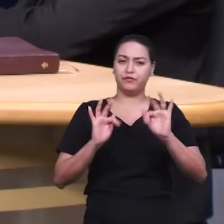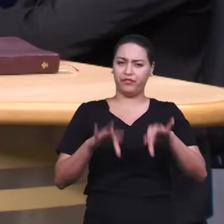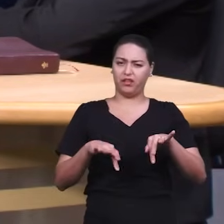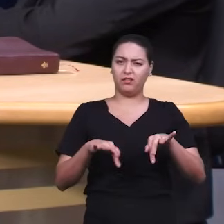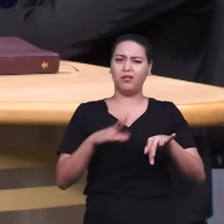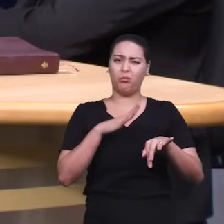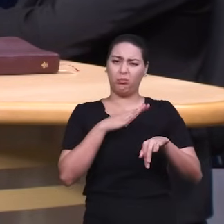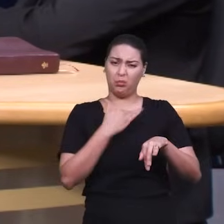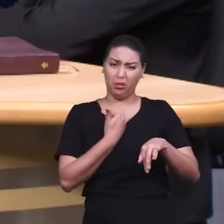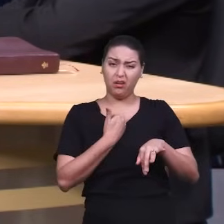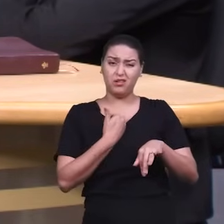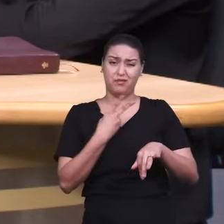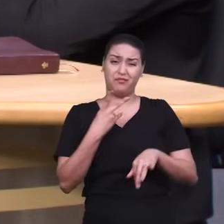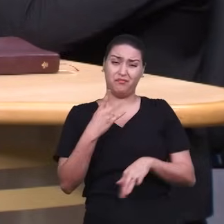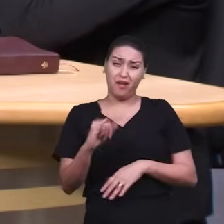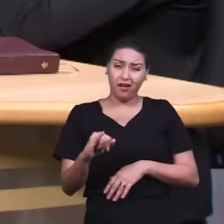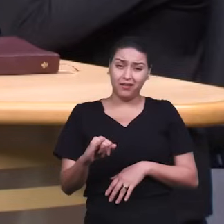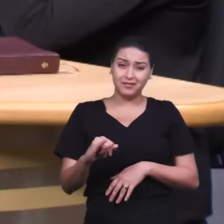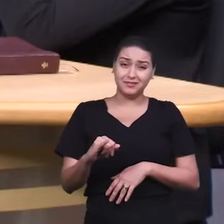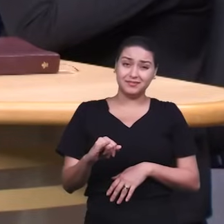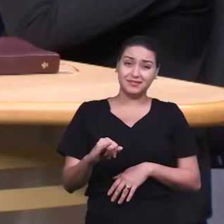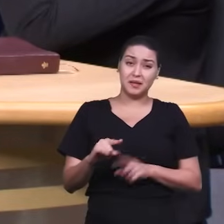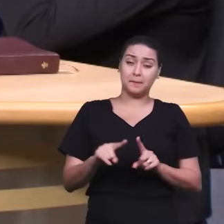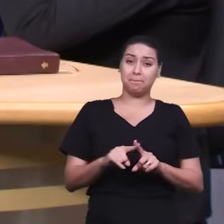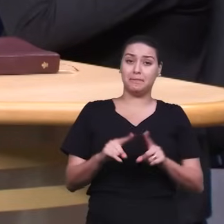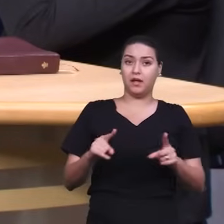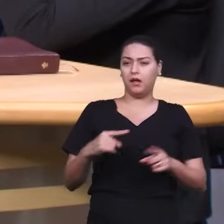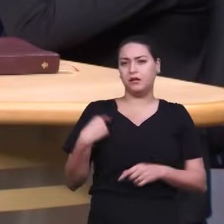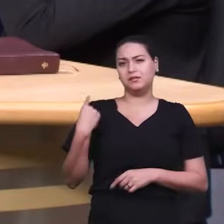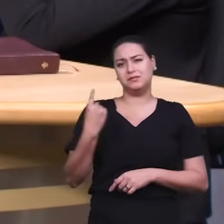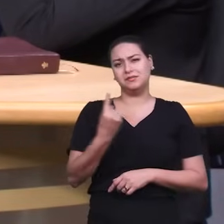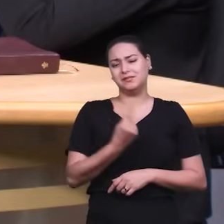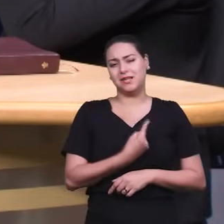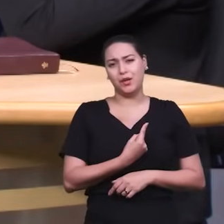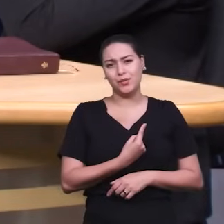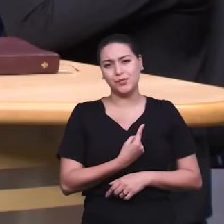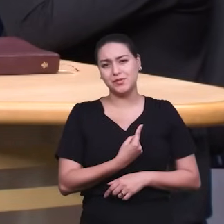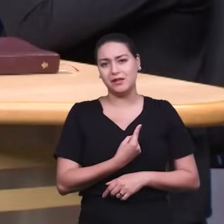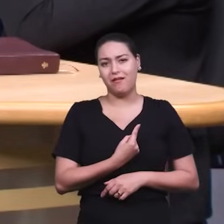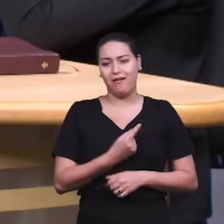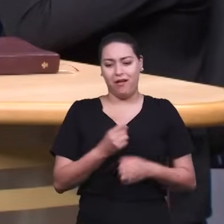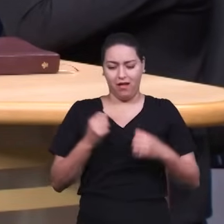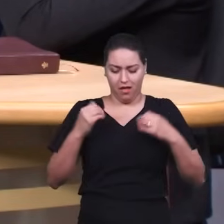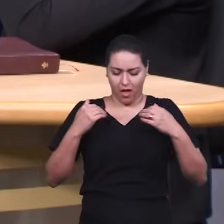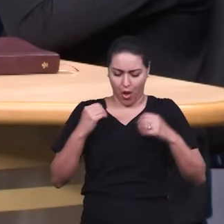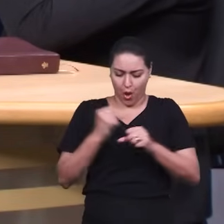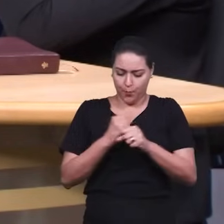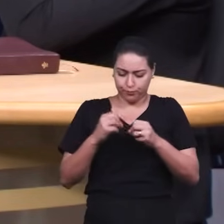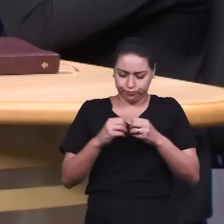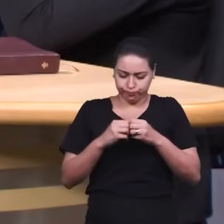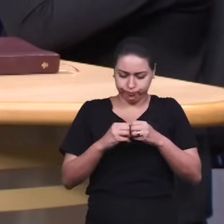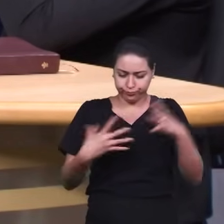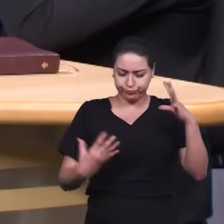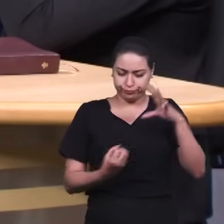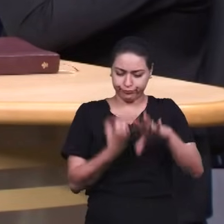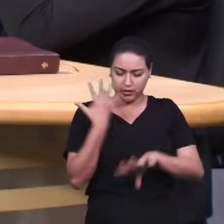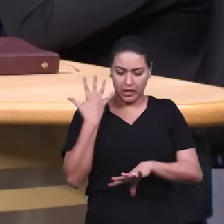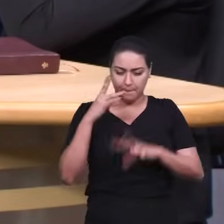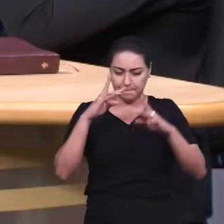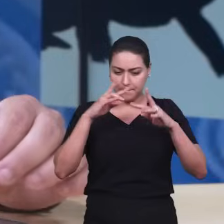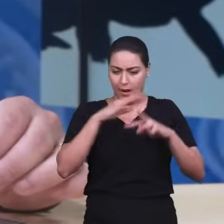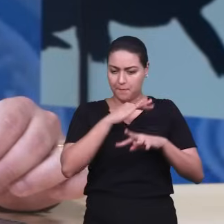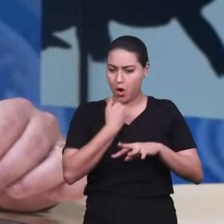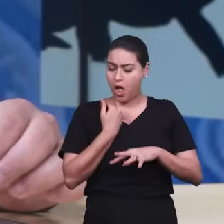fez para morrer. Né? O homem pecou. Sim. E aí a morte passou a fazer parte da nossa existência. Mas o interessante é que o Senhor, ele